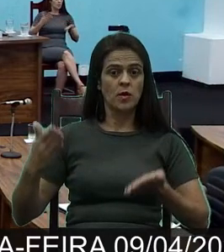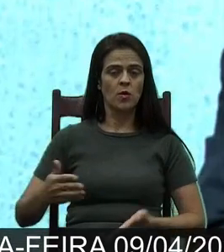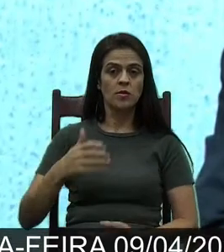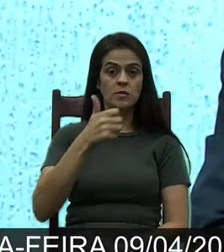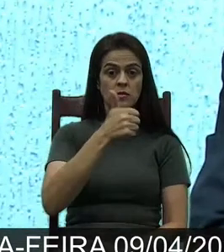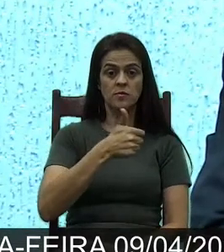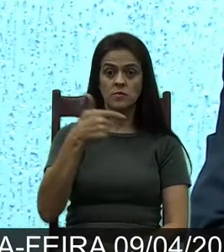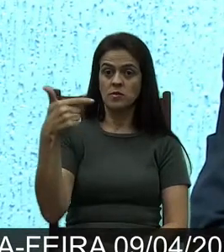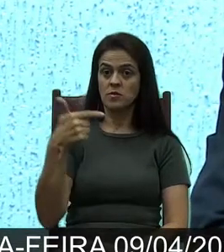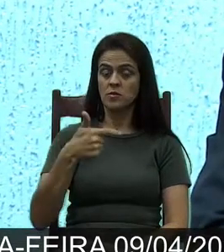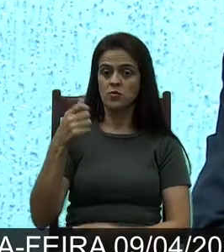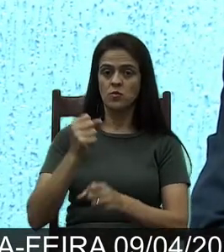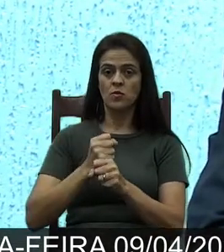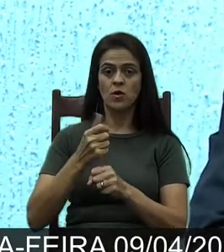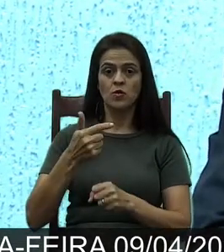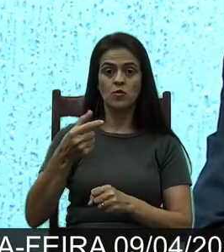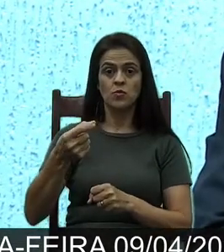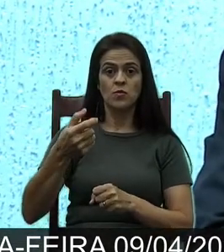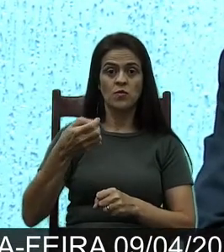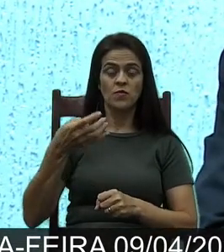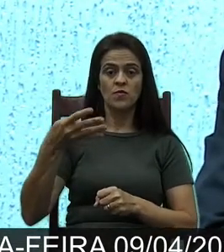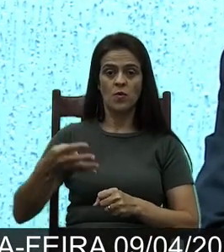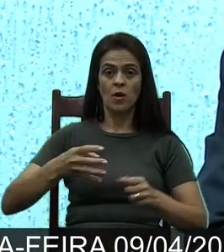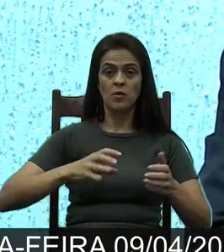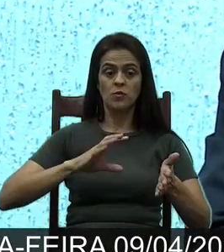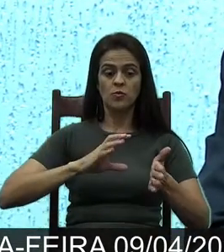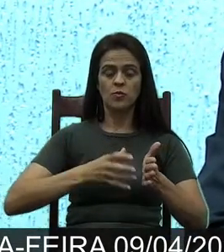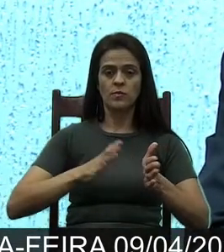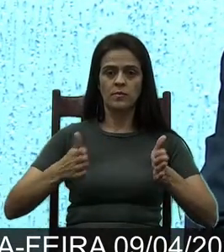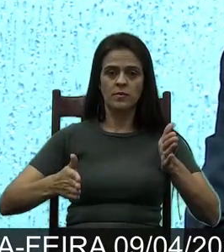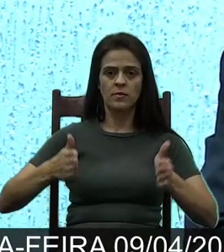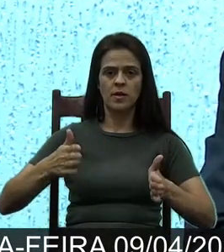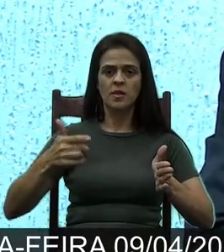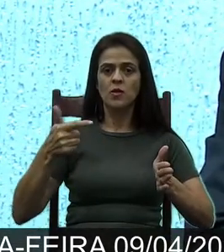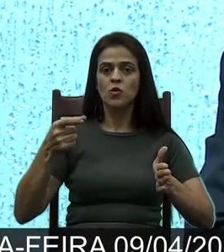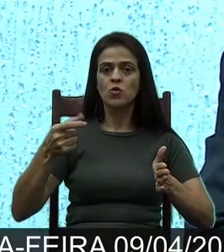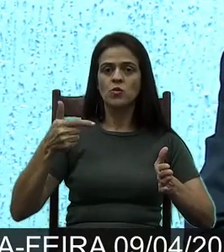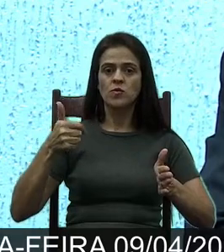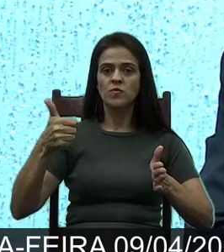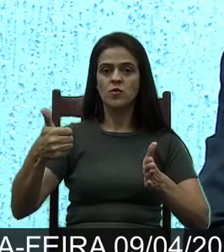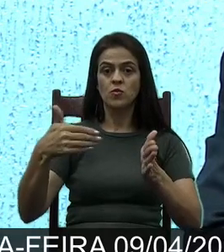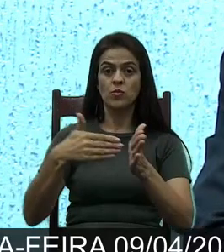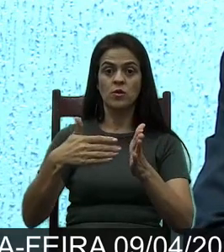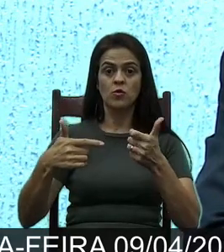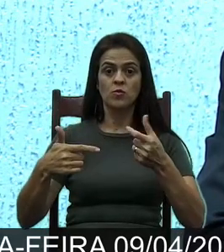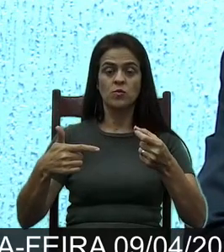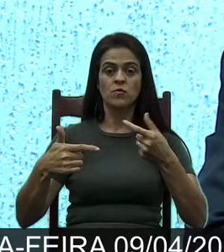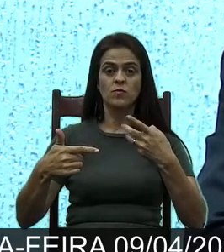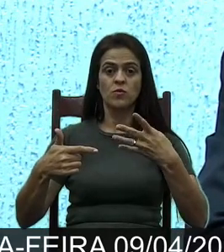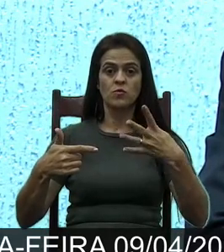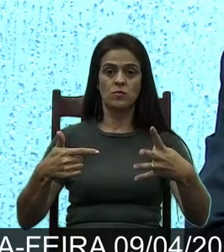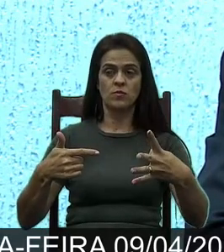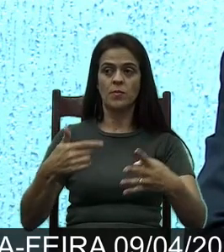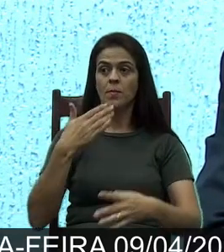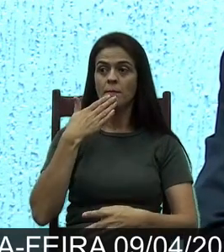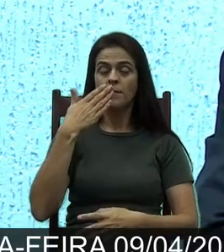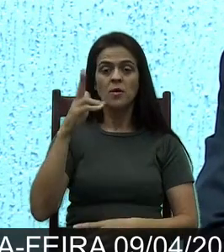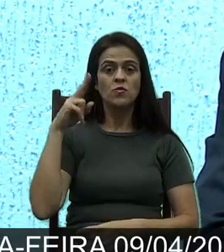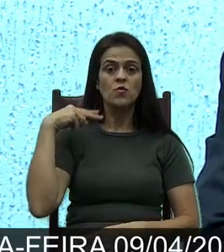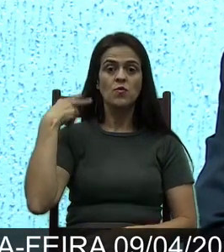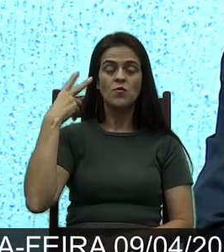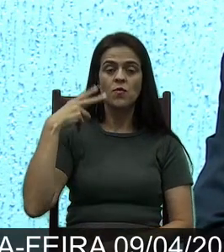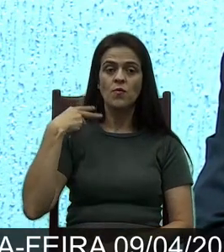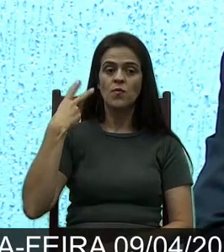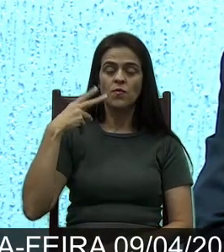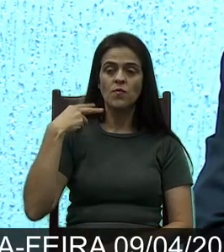de 2024, a 4ª sessão legislativa da 18ª legislatura de 2021-2024. Peço ao vereador Kluber Vaz que